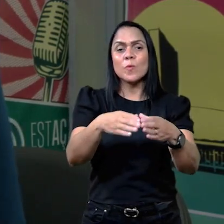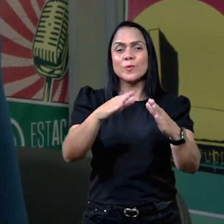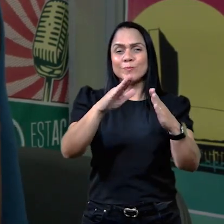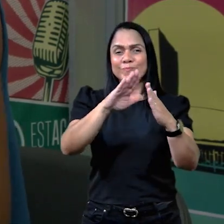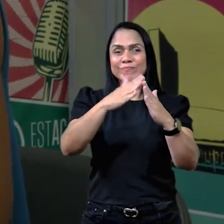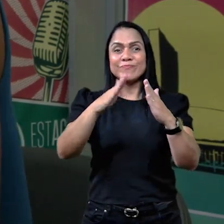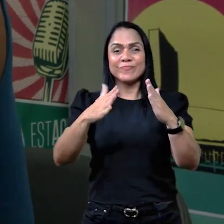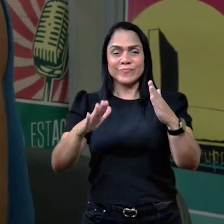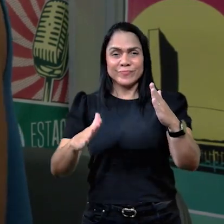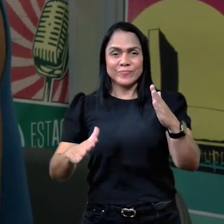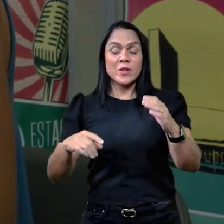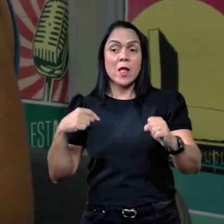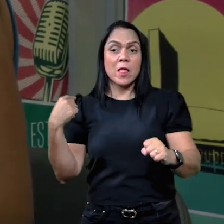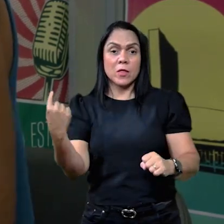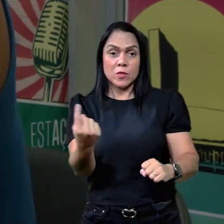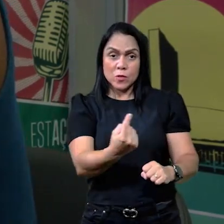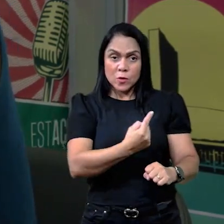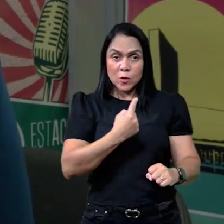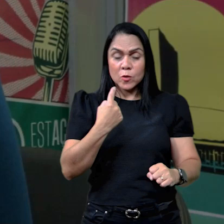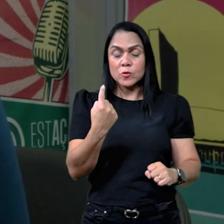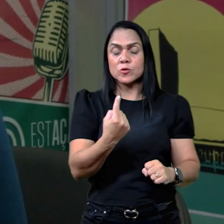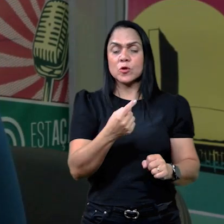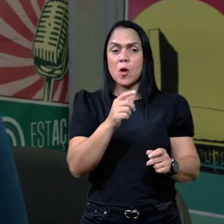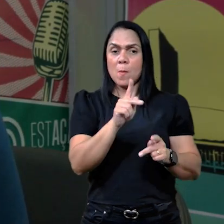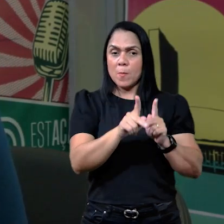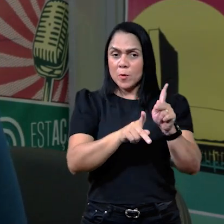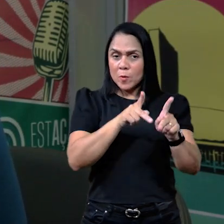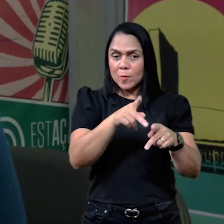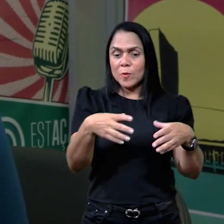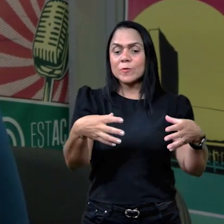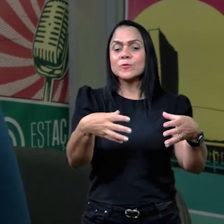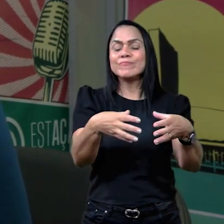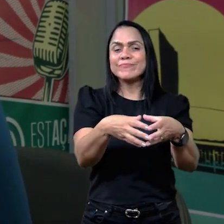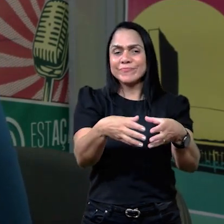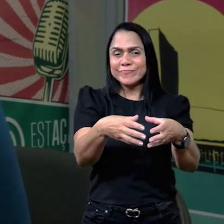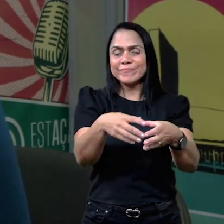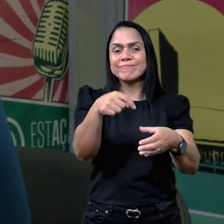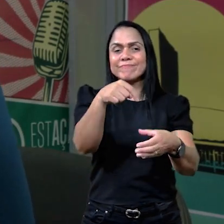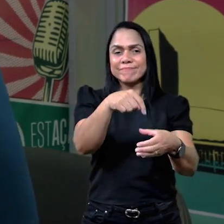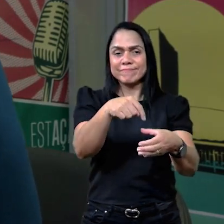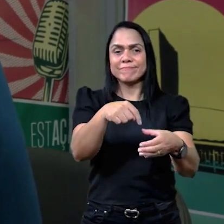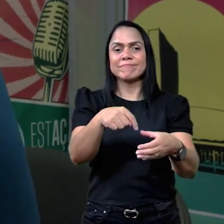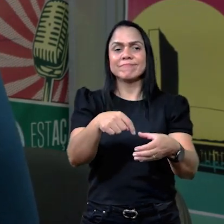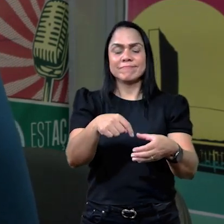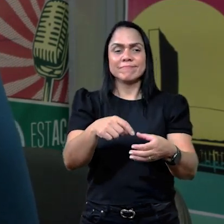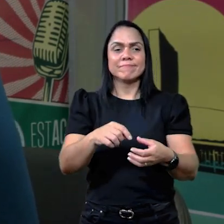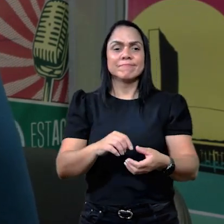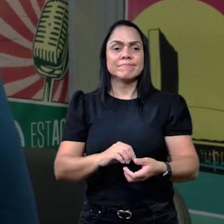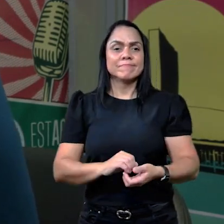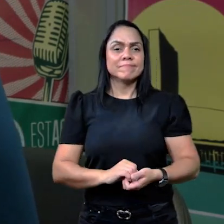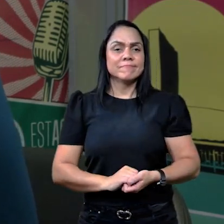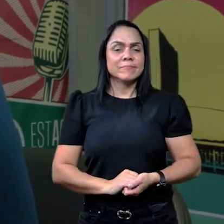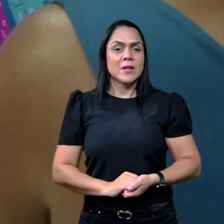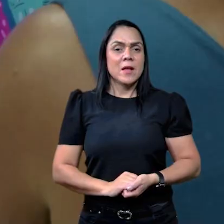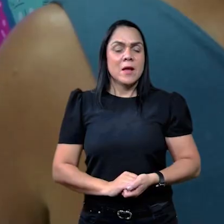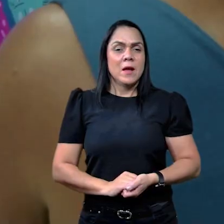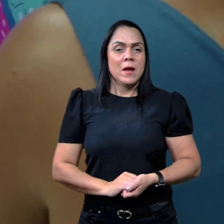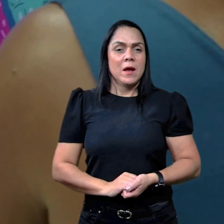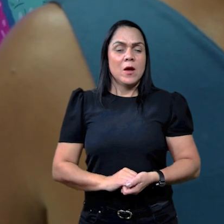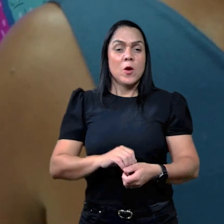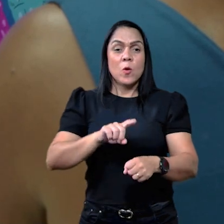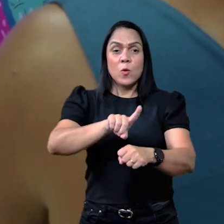Nós somos, né, que eu estou falando na primeira pessoa, os povos de terreiro e de matriz africana. Entendi. E